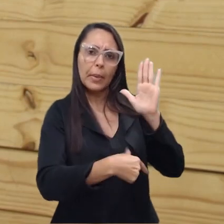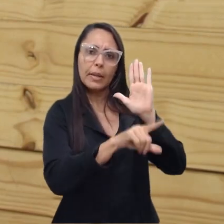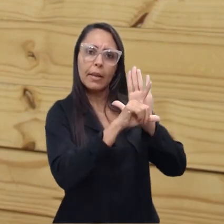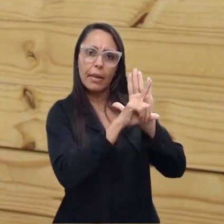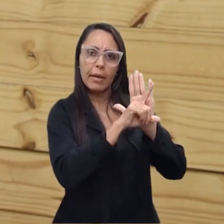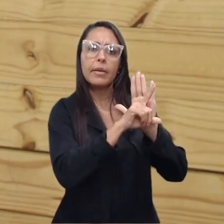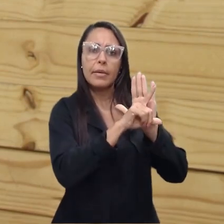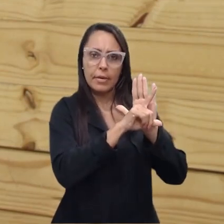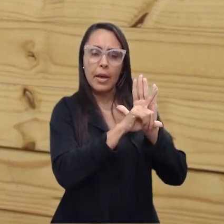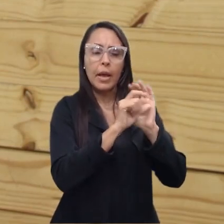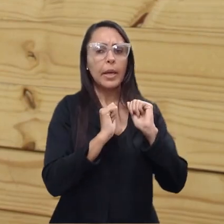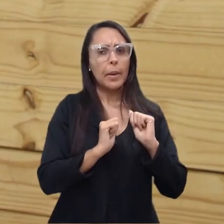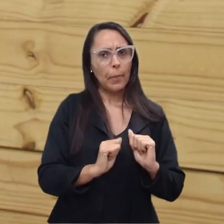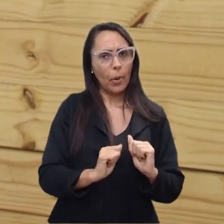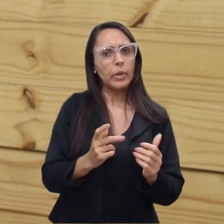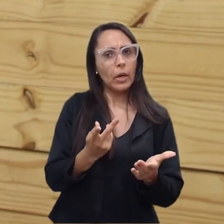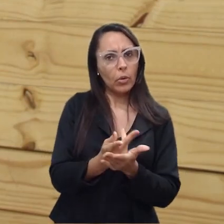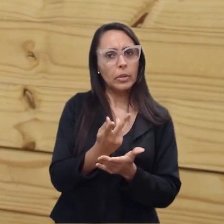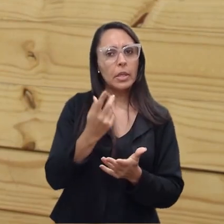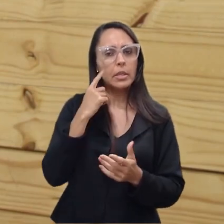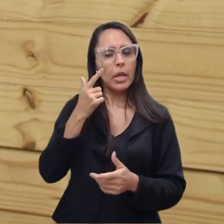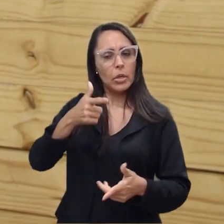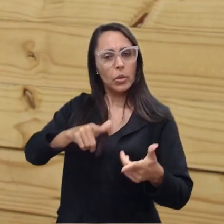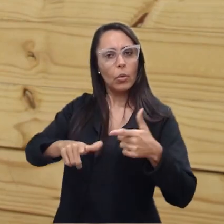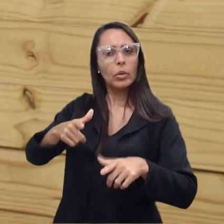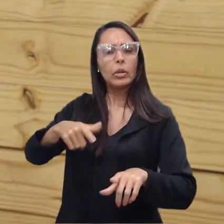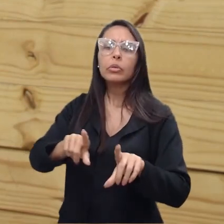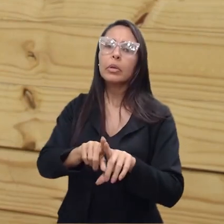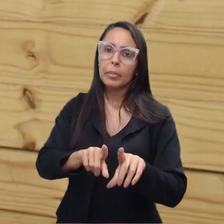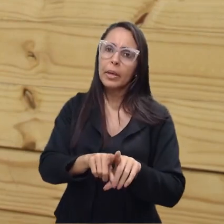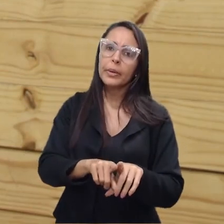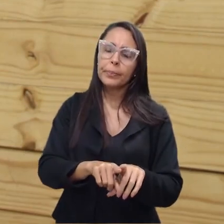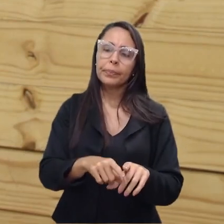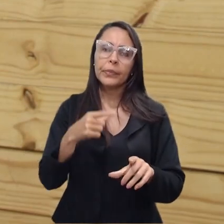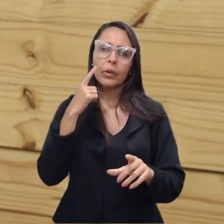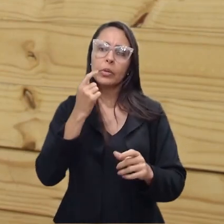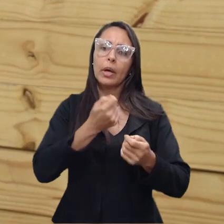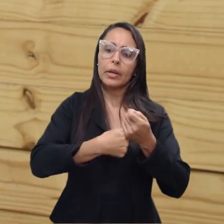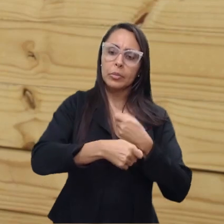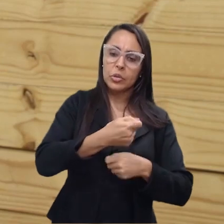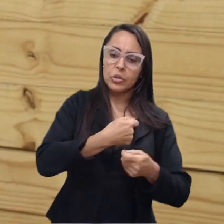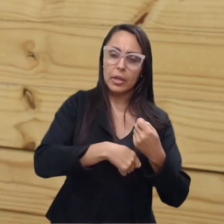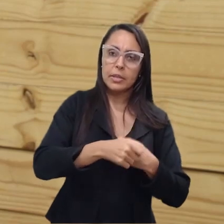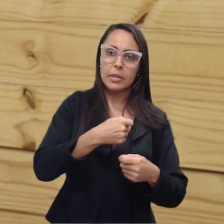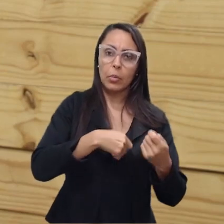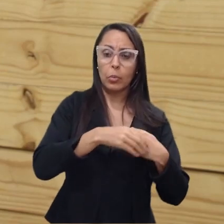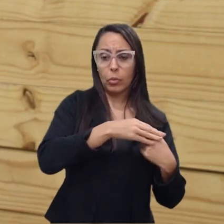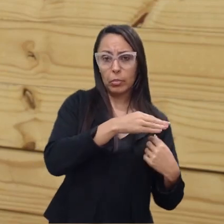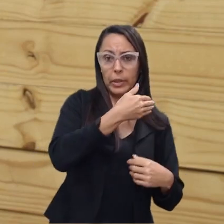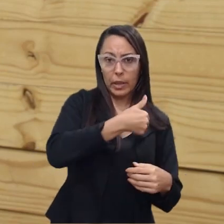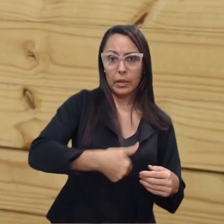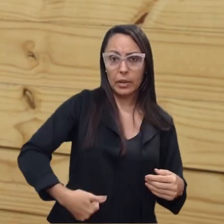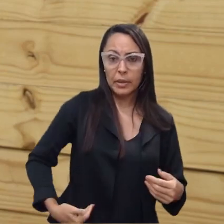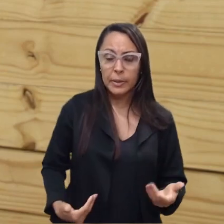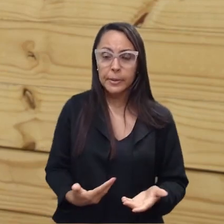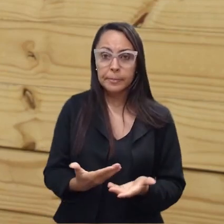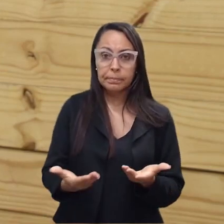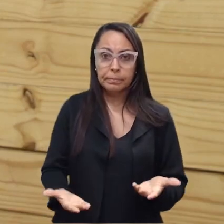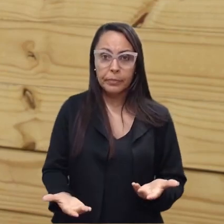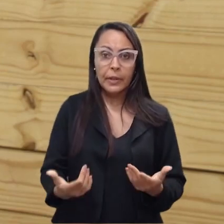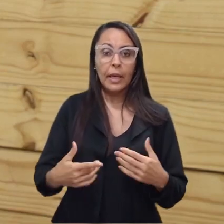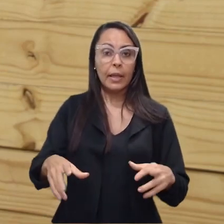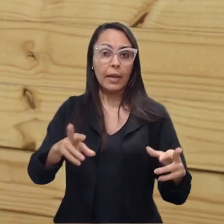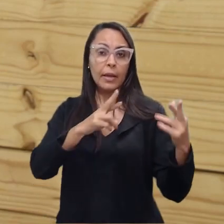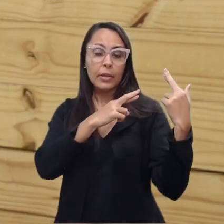em lei para isso. E pode acontecer em outras situações onde a administração